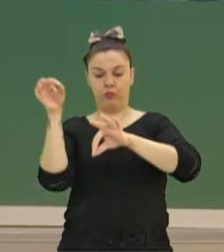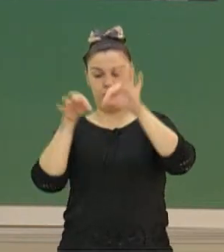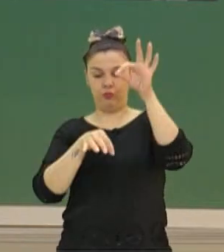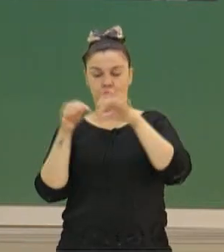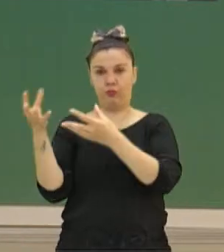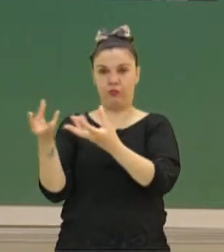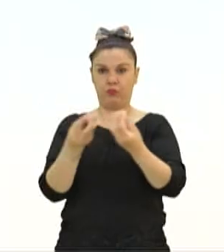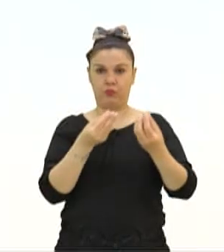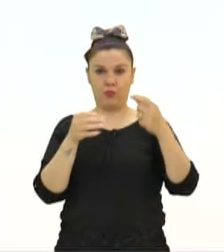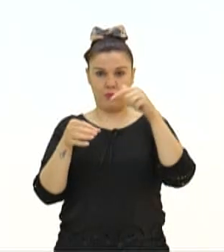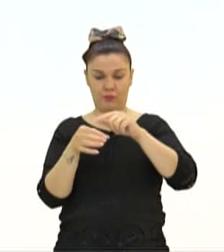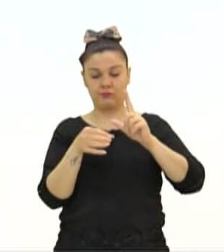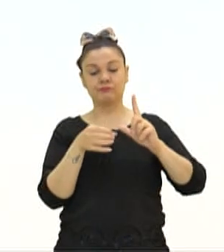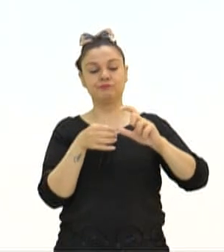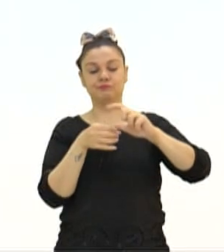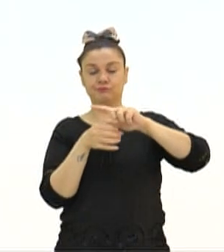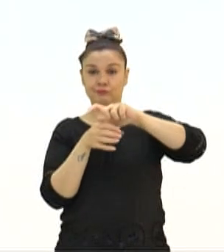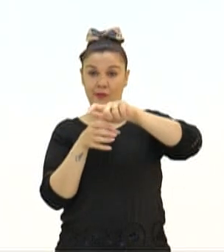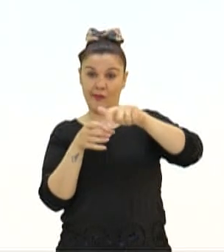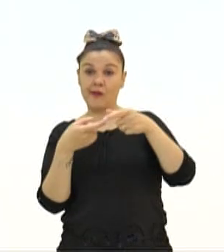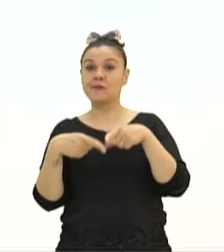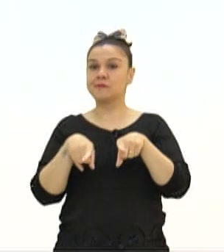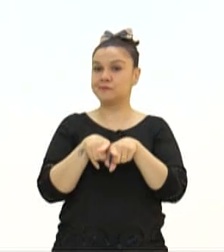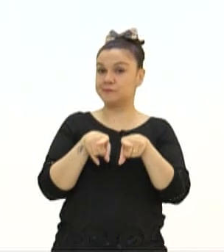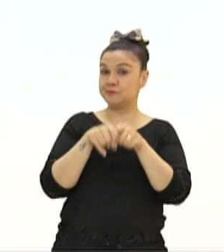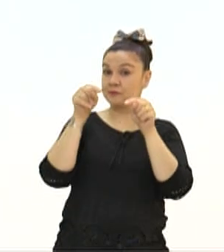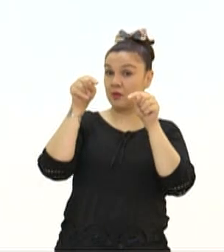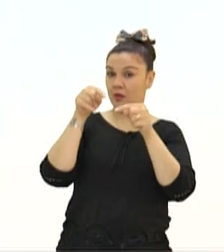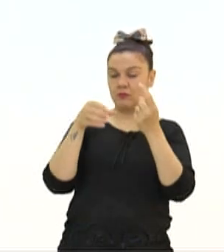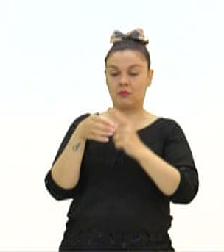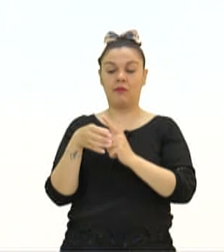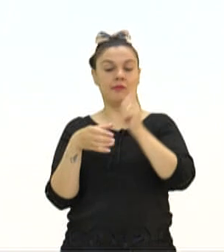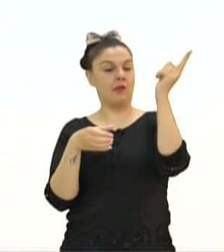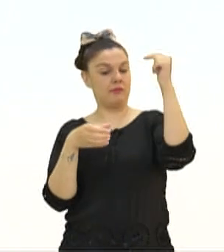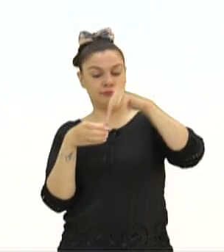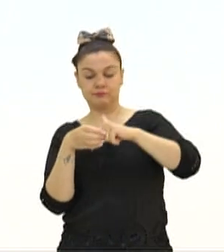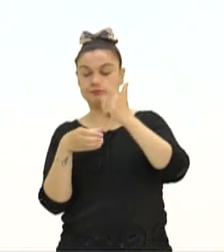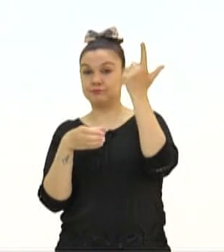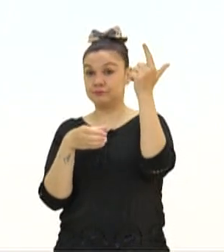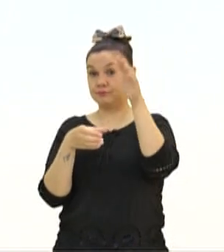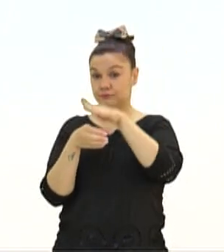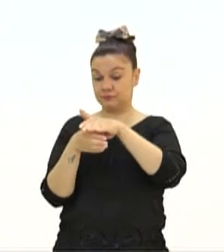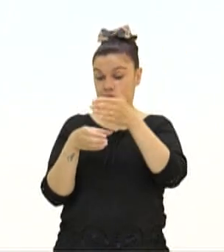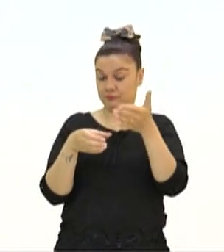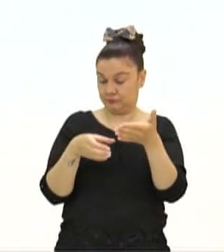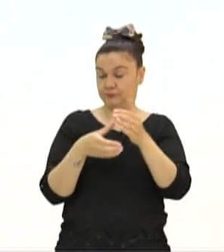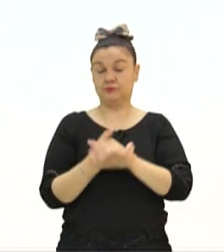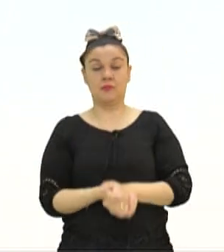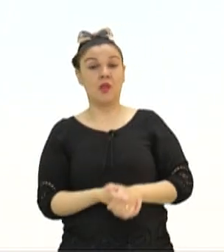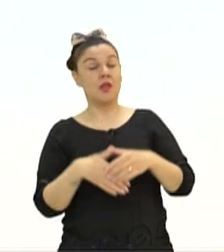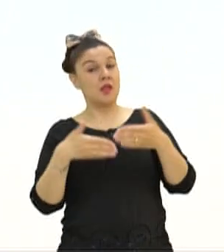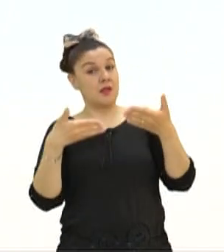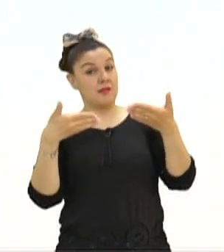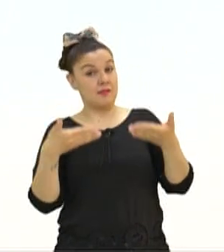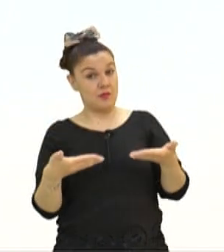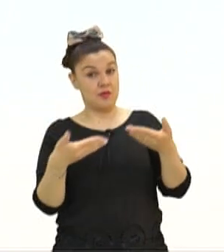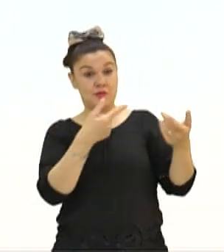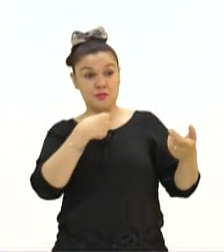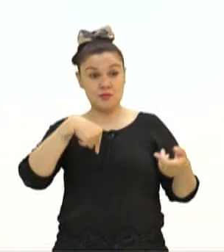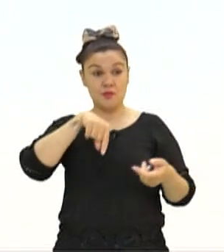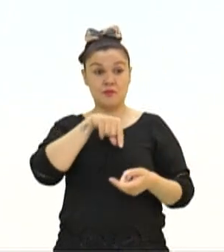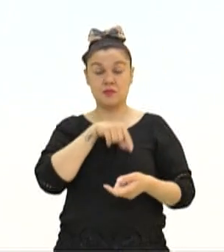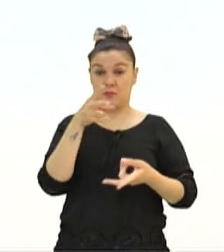pôde perceber que tinham larvas e moscas que ficavam entrando e saindo do frasco. Com isso, a gente